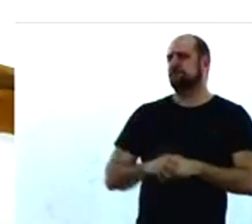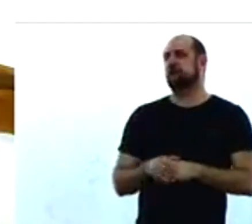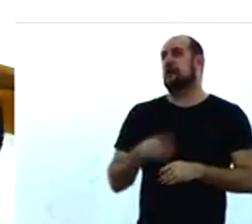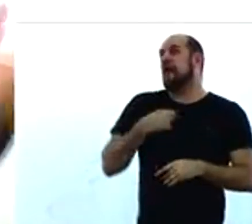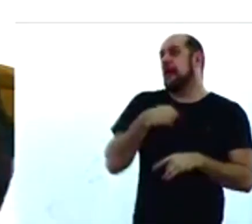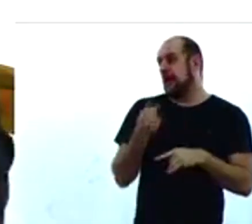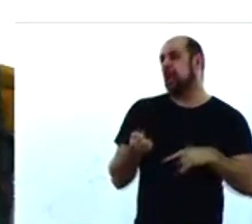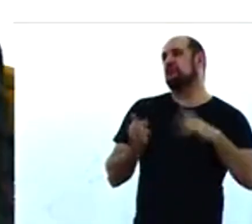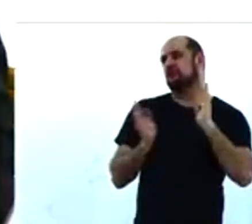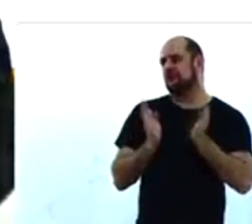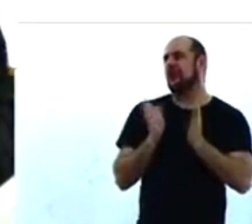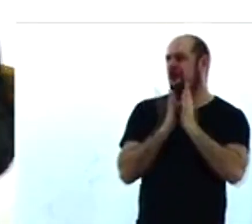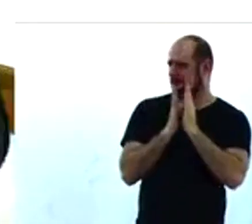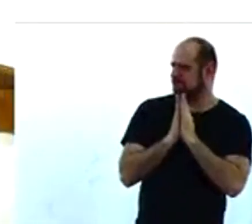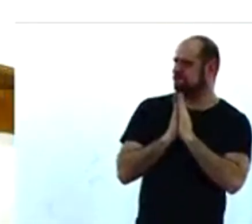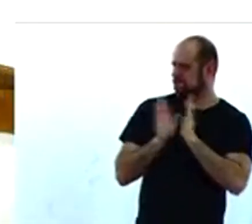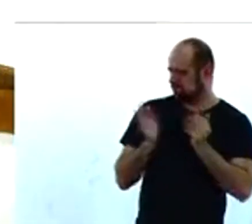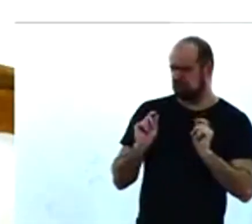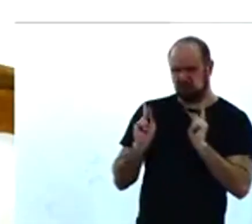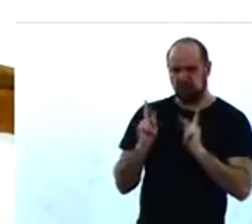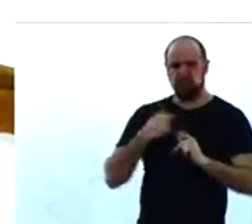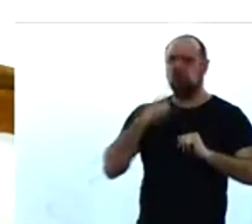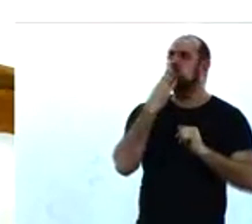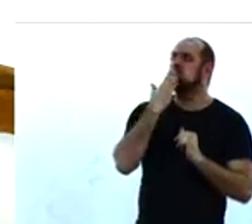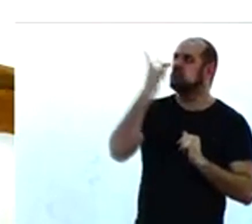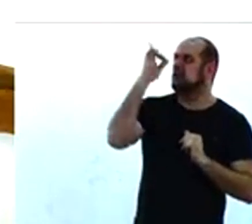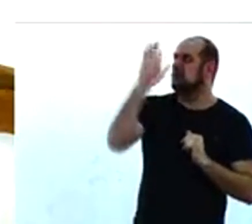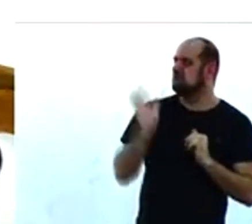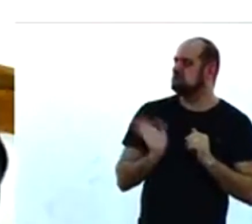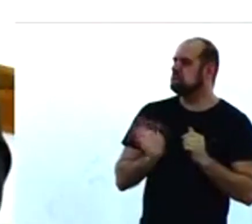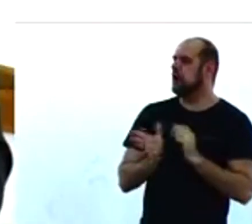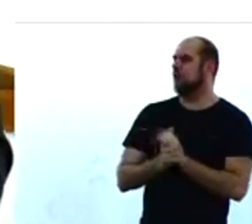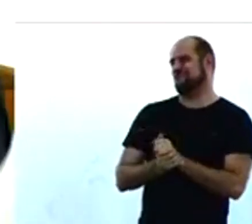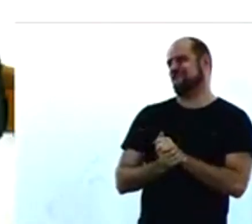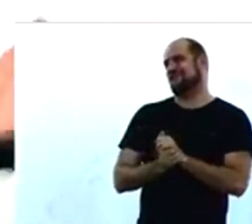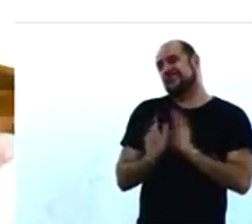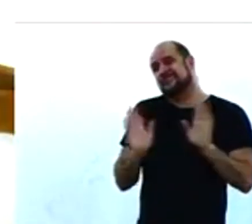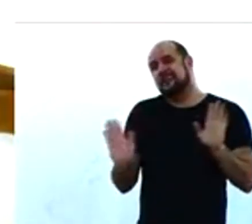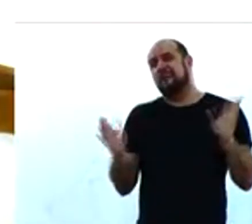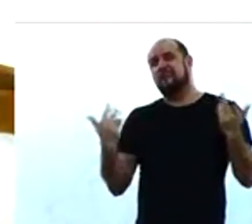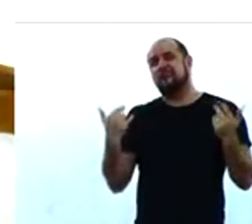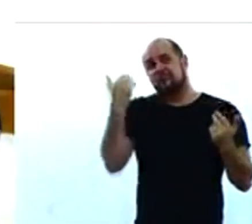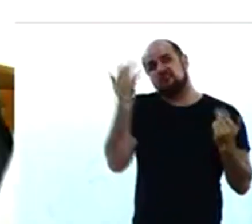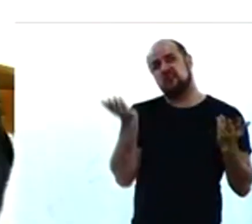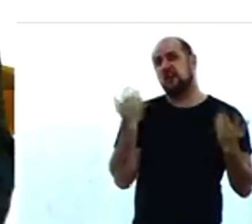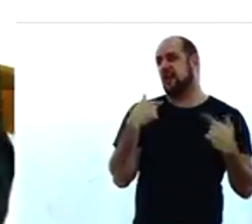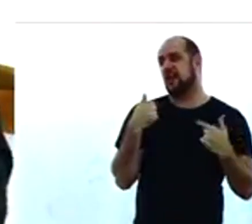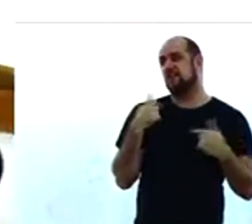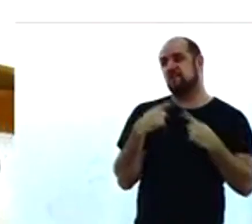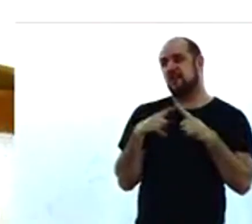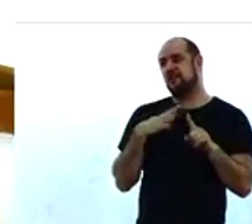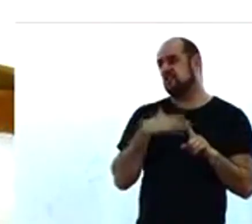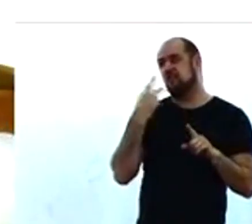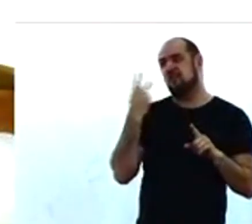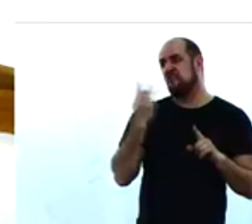já não tenha orado a Deus, já tenha clamado a Deus, não é por isso que eu não acredito em Deus. Vou contar uma história, inclusive,